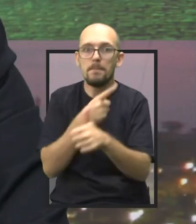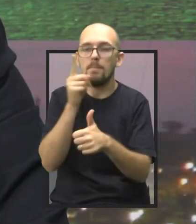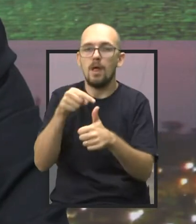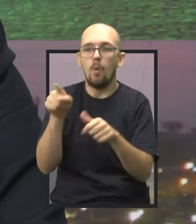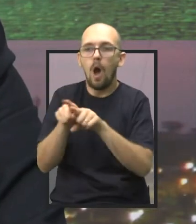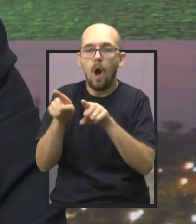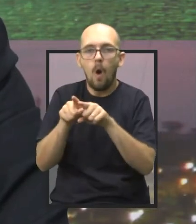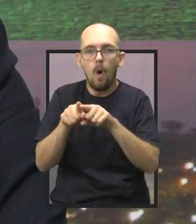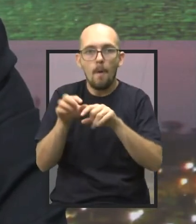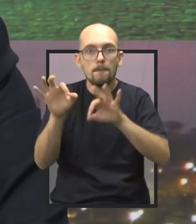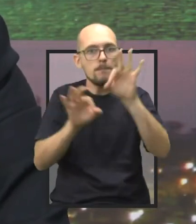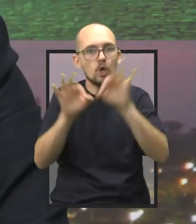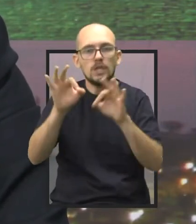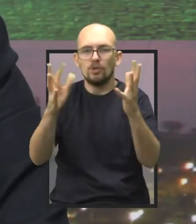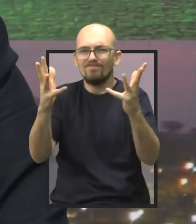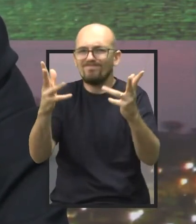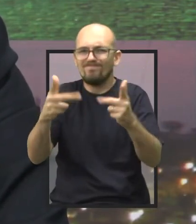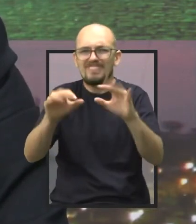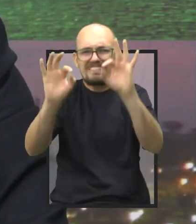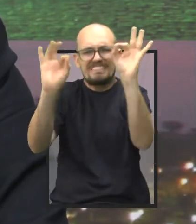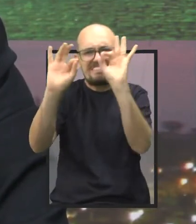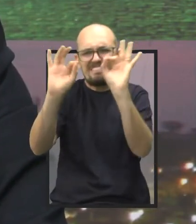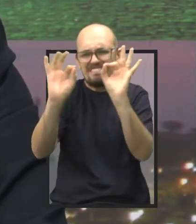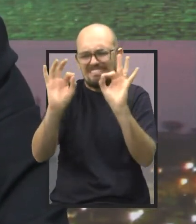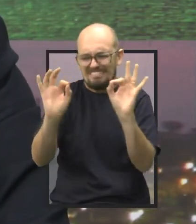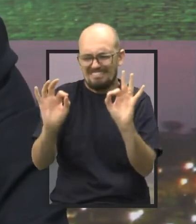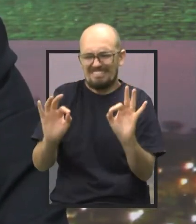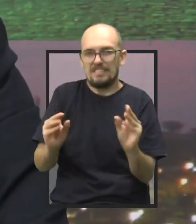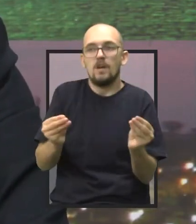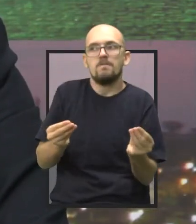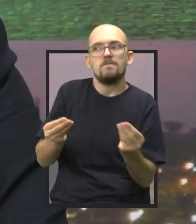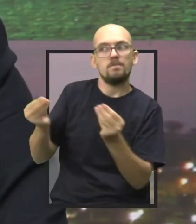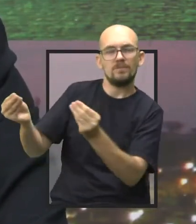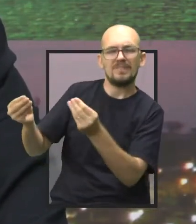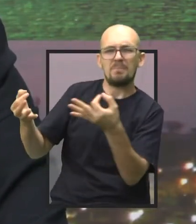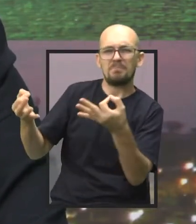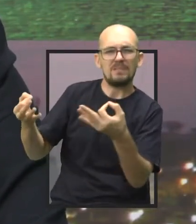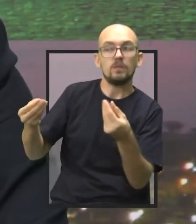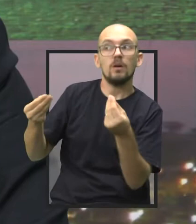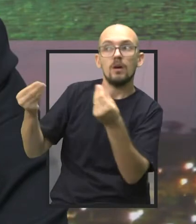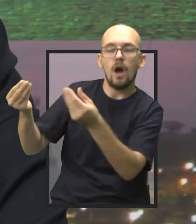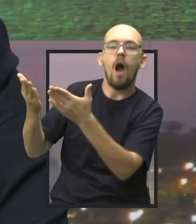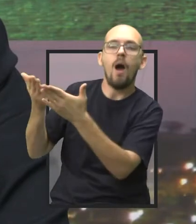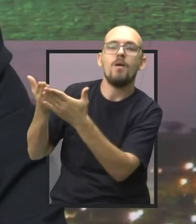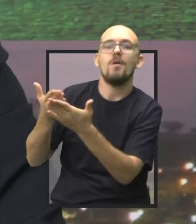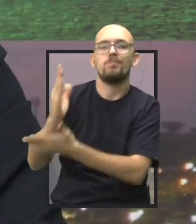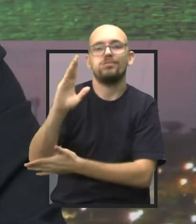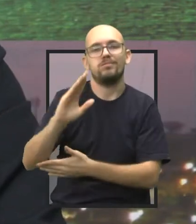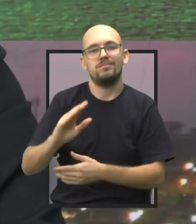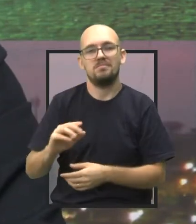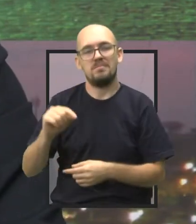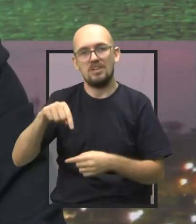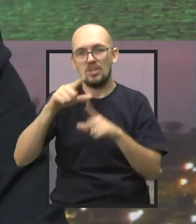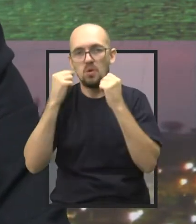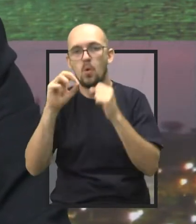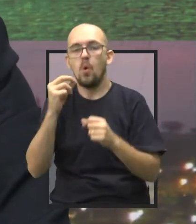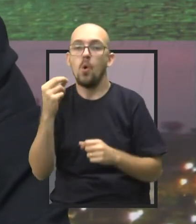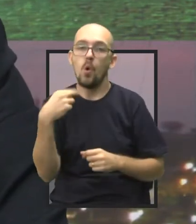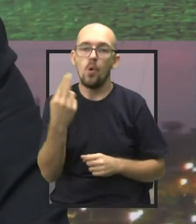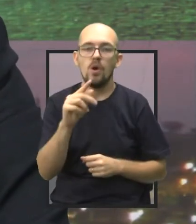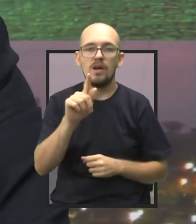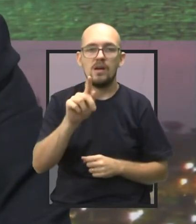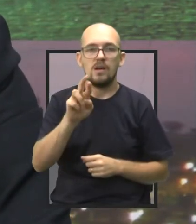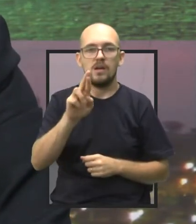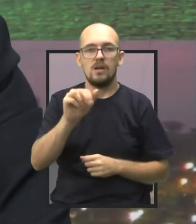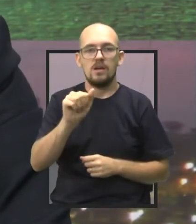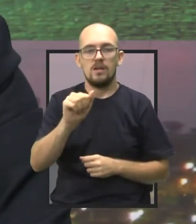estar redondo, ele tem que sair daqui de Jaú redondo, tanto as aprovações de Jaú como as aprovações do Guarapuab em São Paulo, que é o